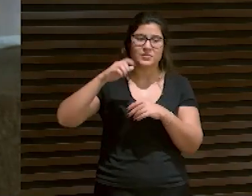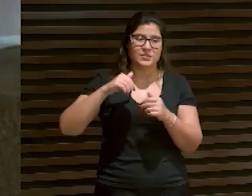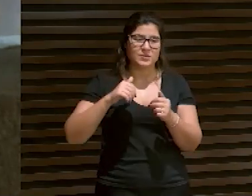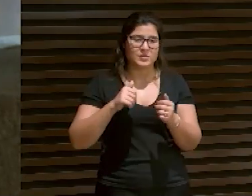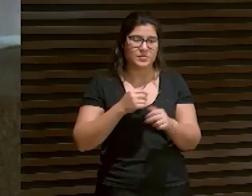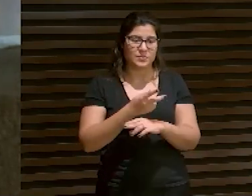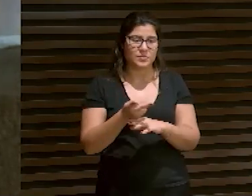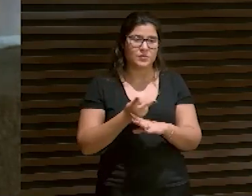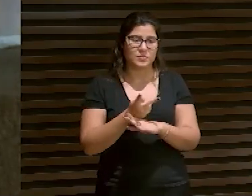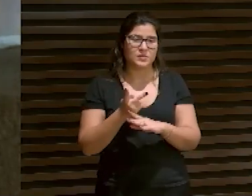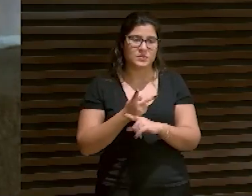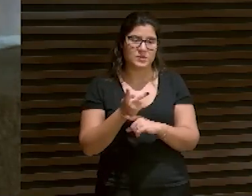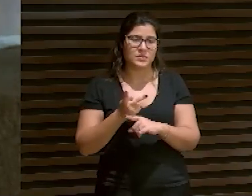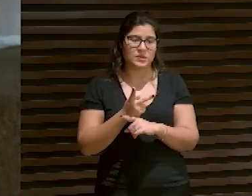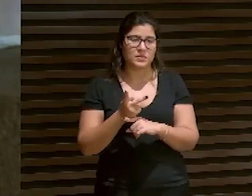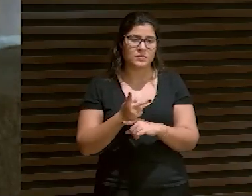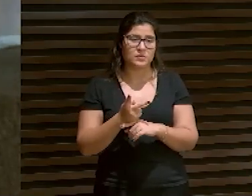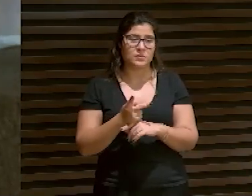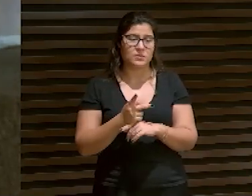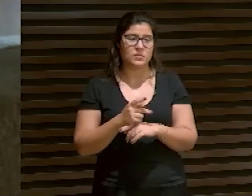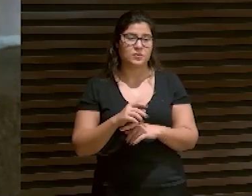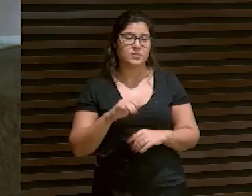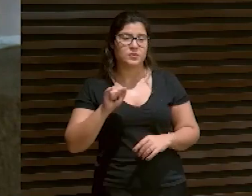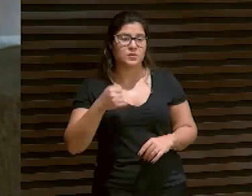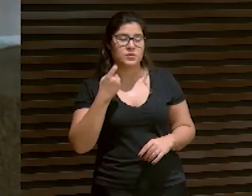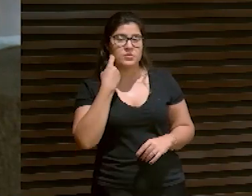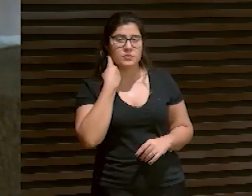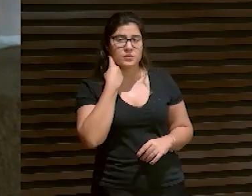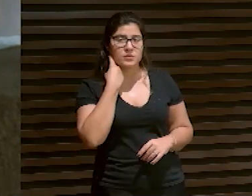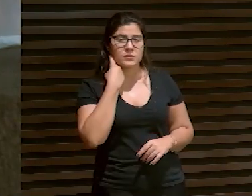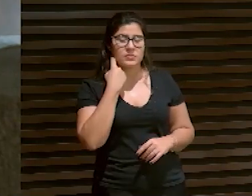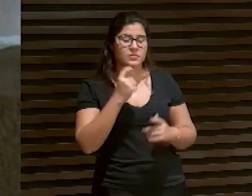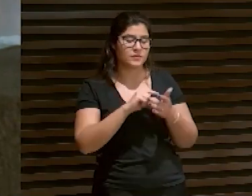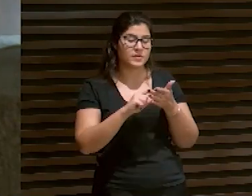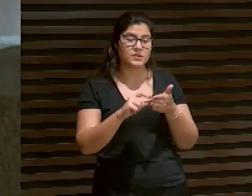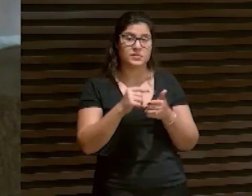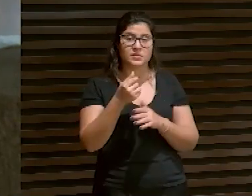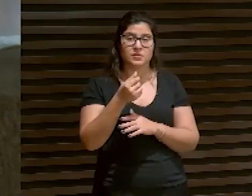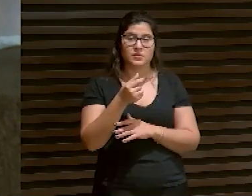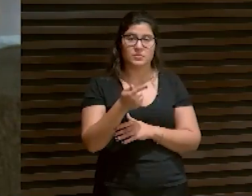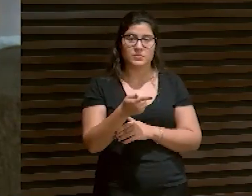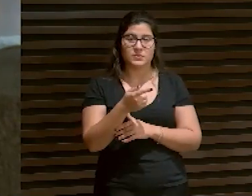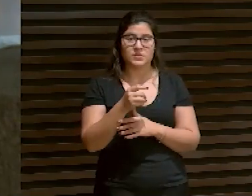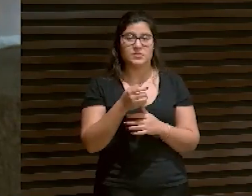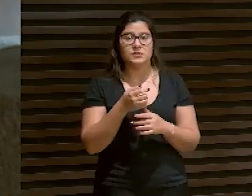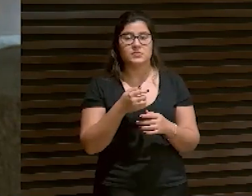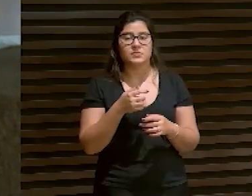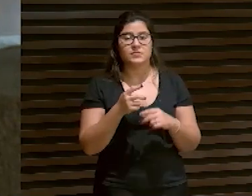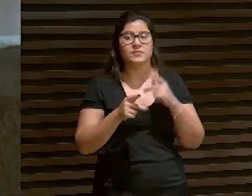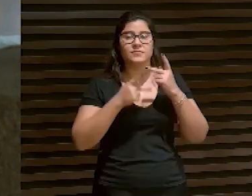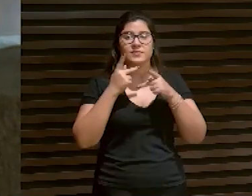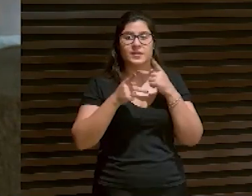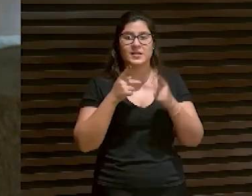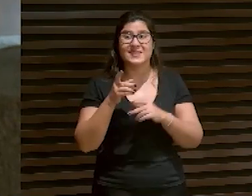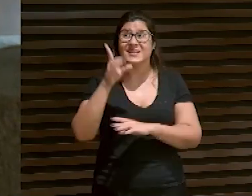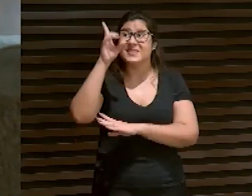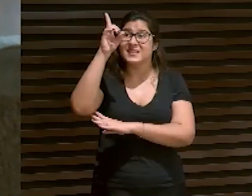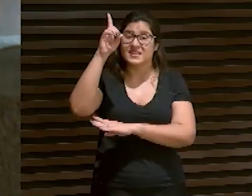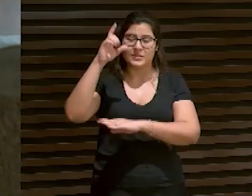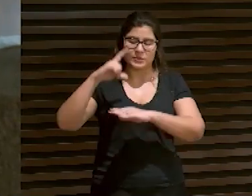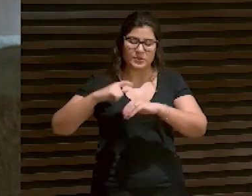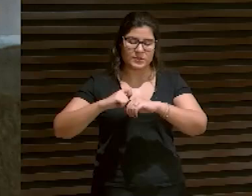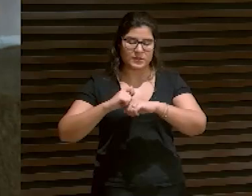em cima de Jonas. E o texto fala no versículo 7 que Deus envia um verme. Mas Deus,